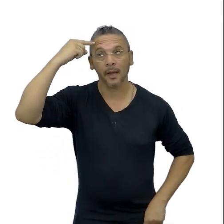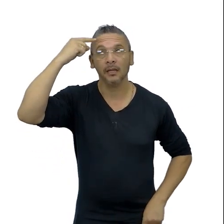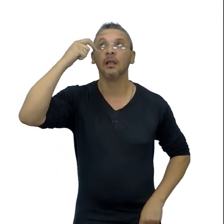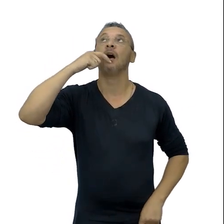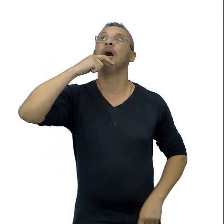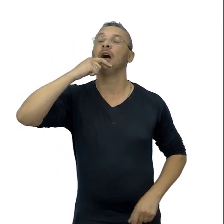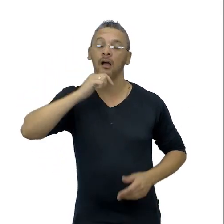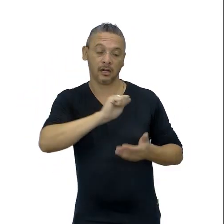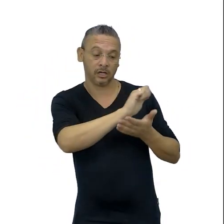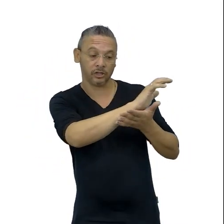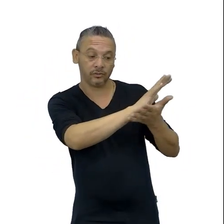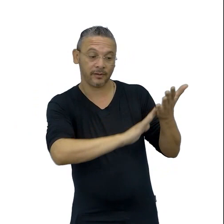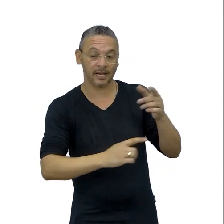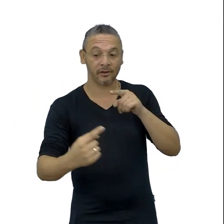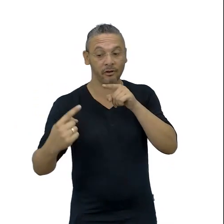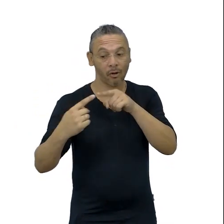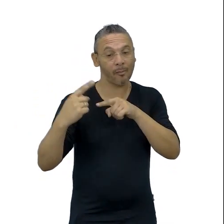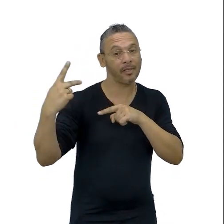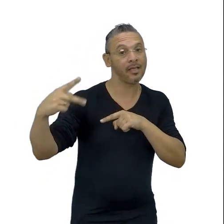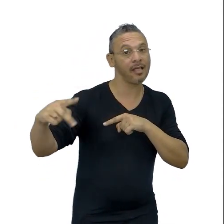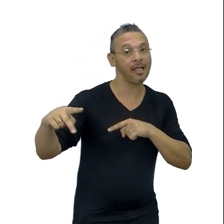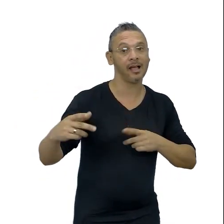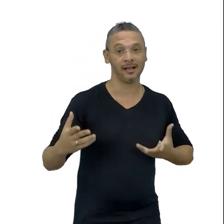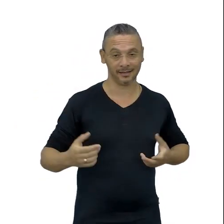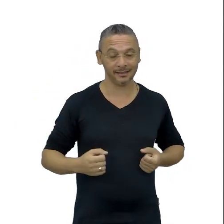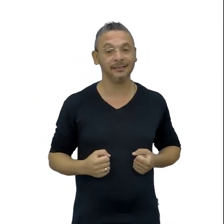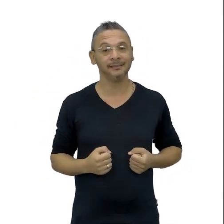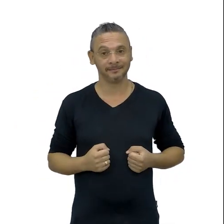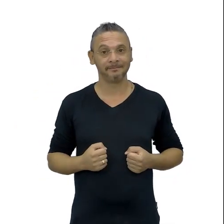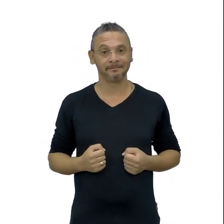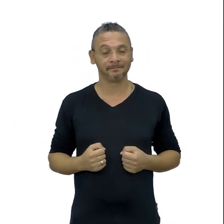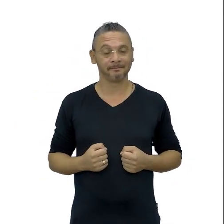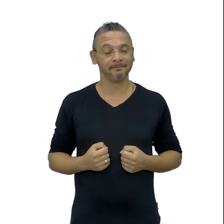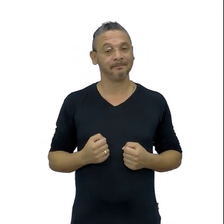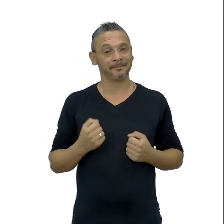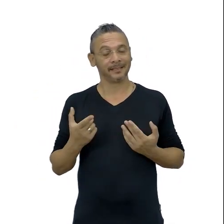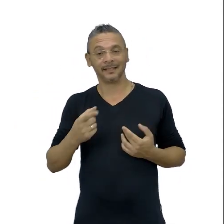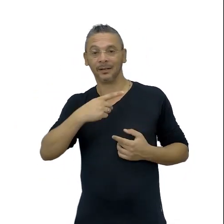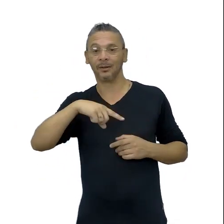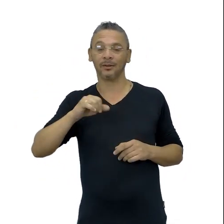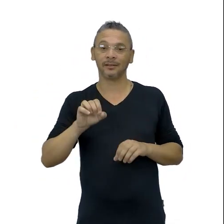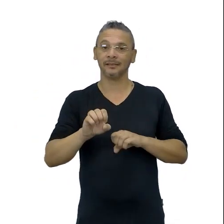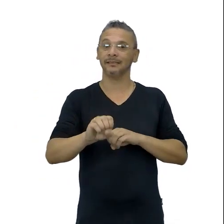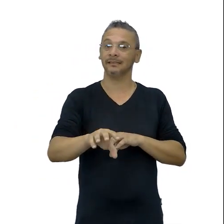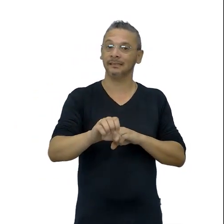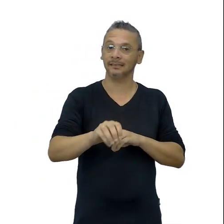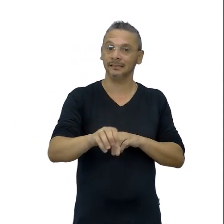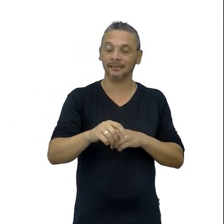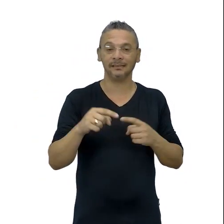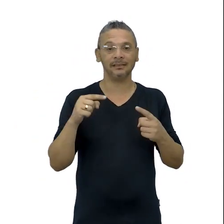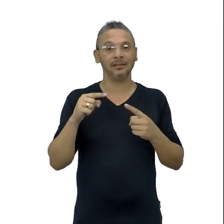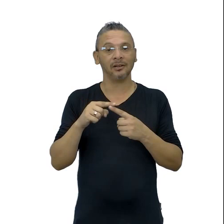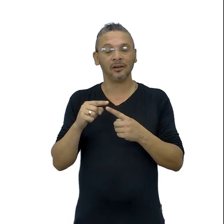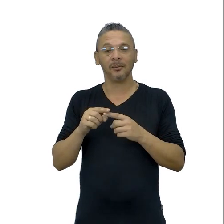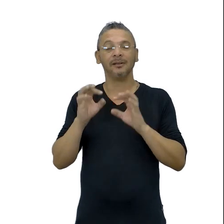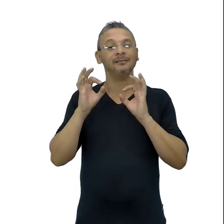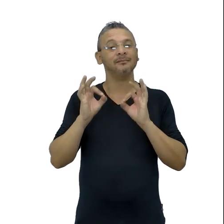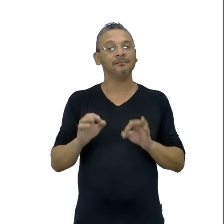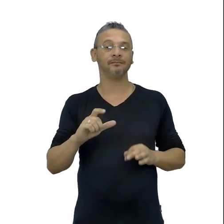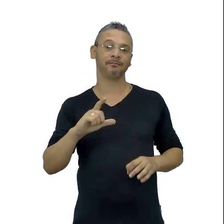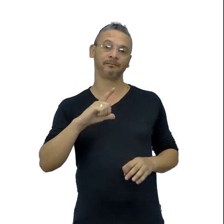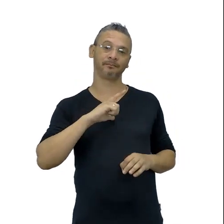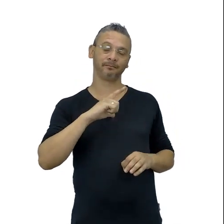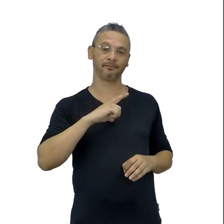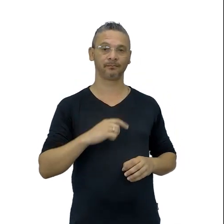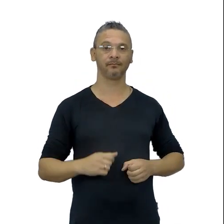atividades que se relacionam com as habilidades essenciais, né. Desse modo, o ensino se tornará mais significativo.